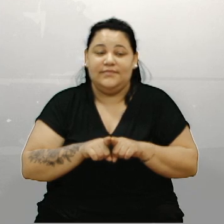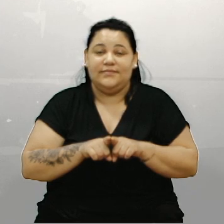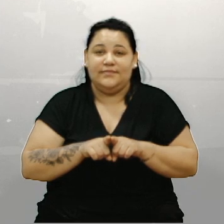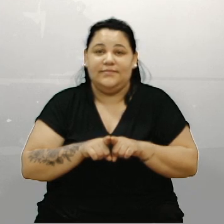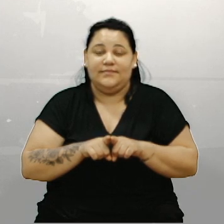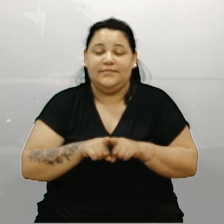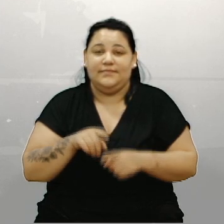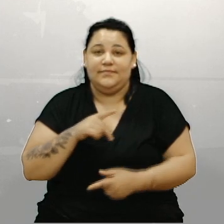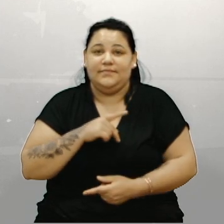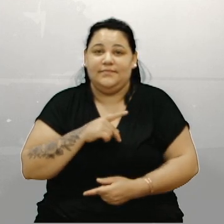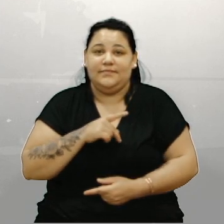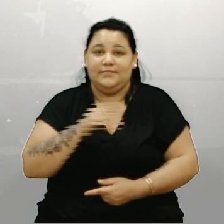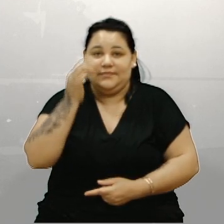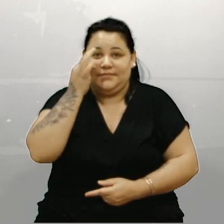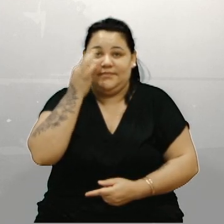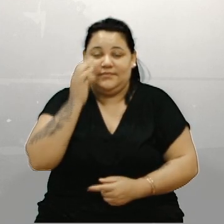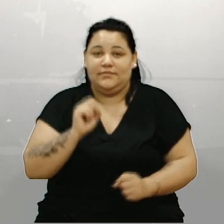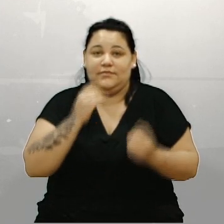abertura.